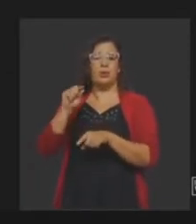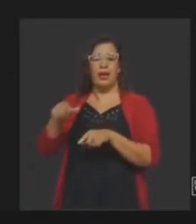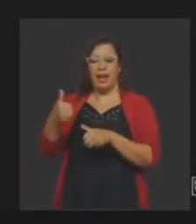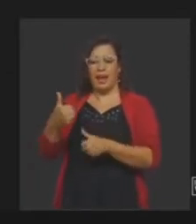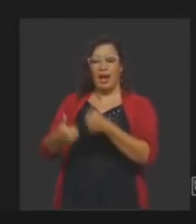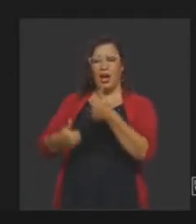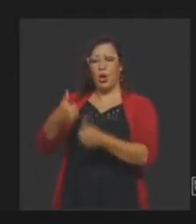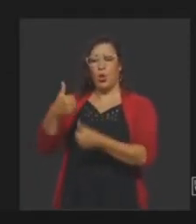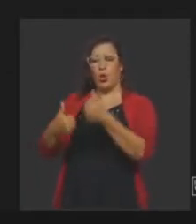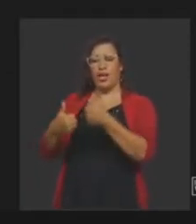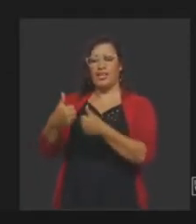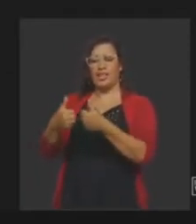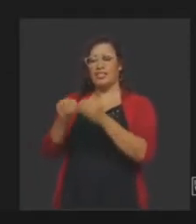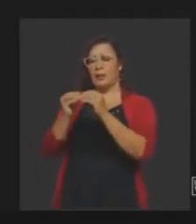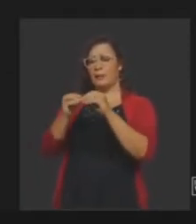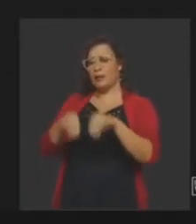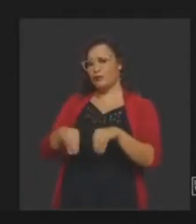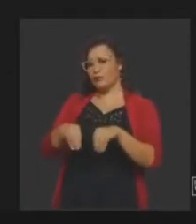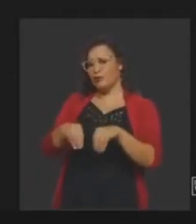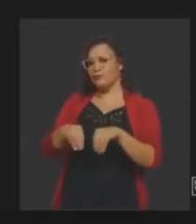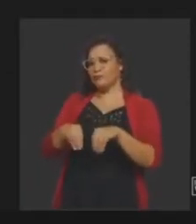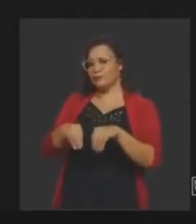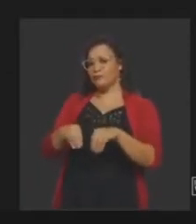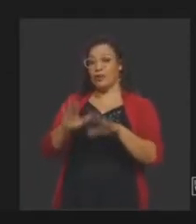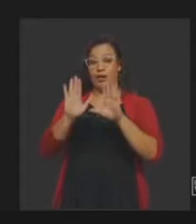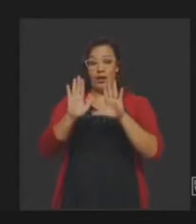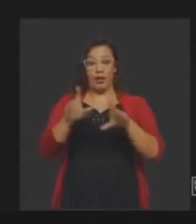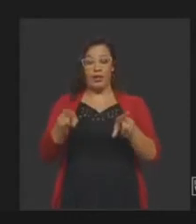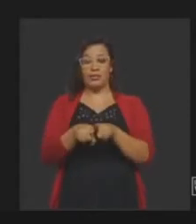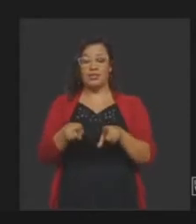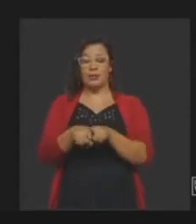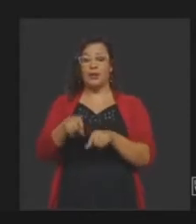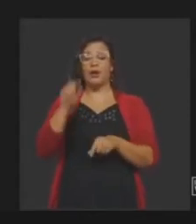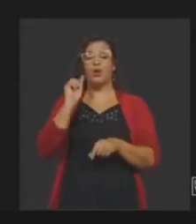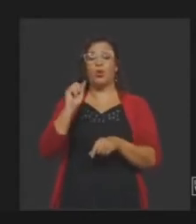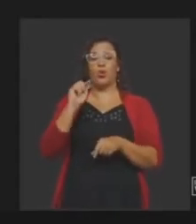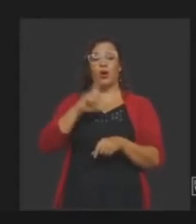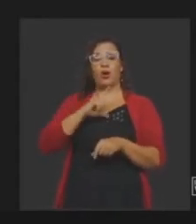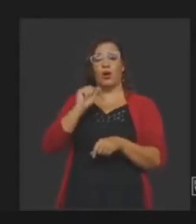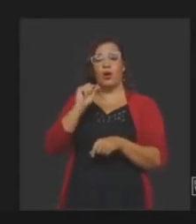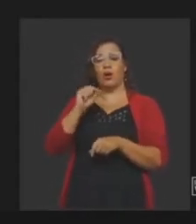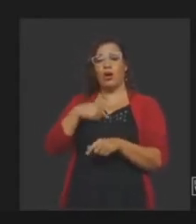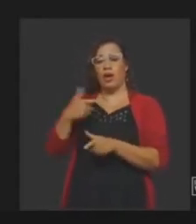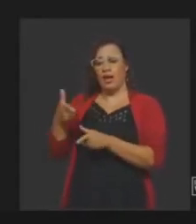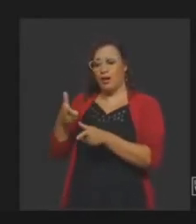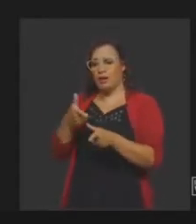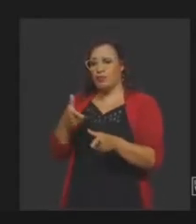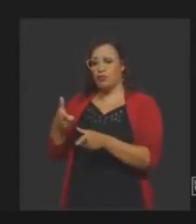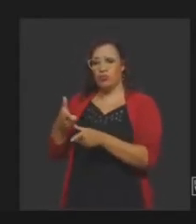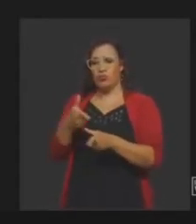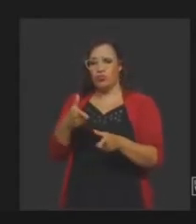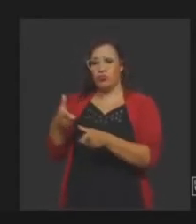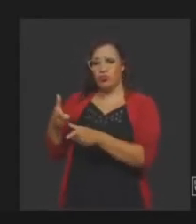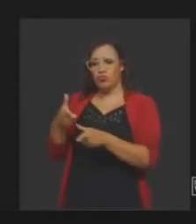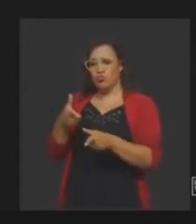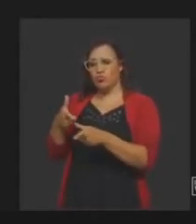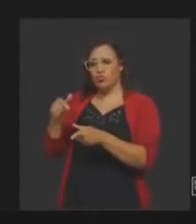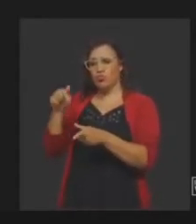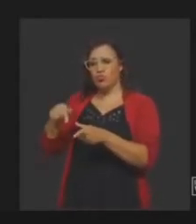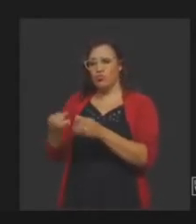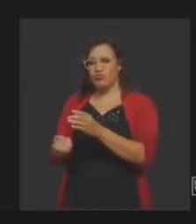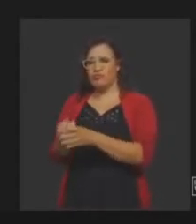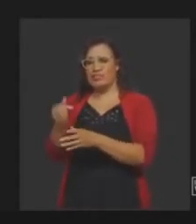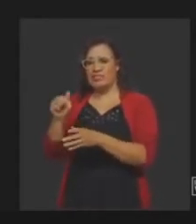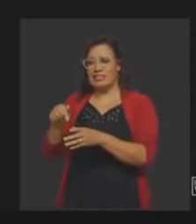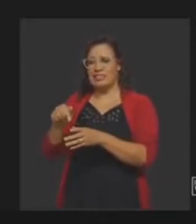de vida. E o outro ponto é que fertilizantes e defensivos agrícolas trazem prejuízos